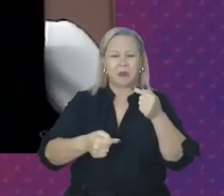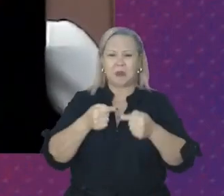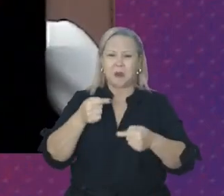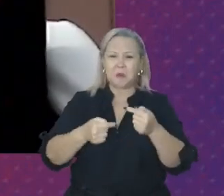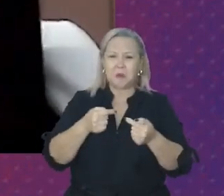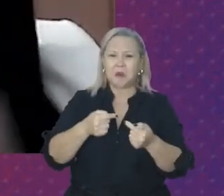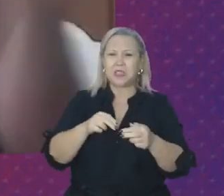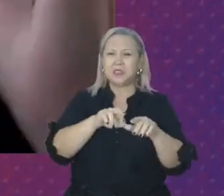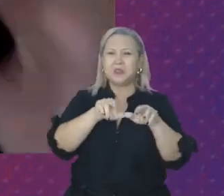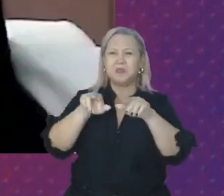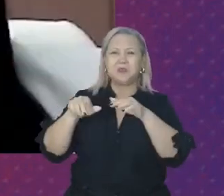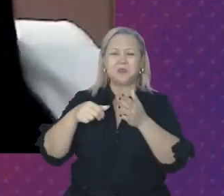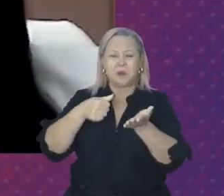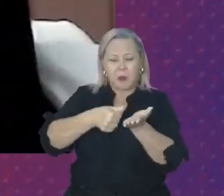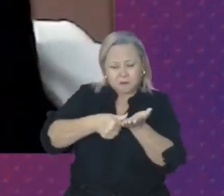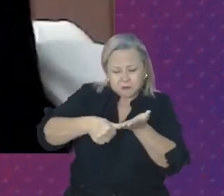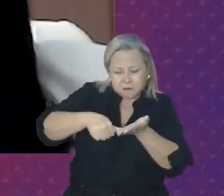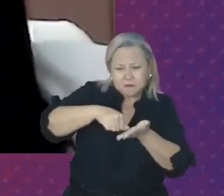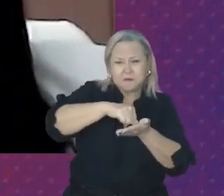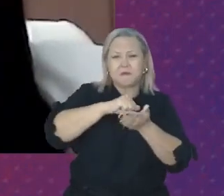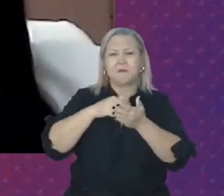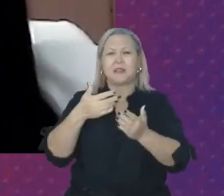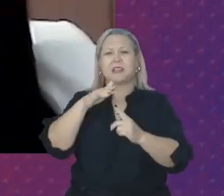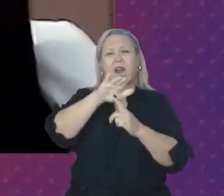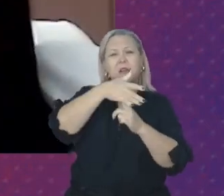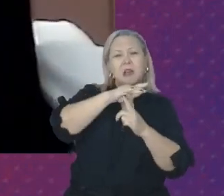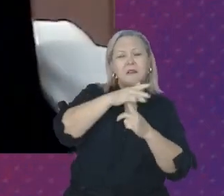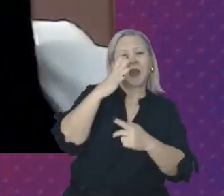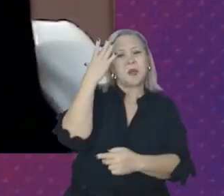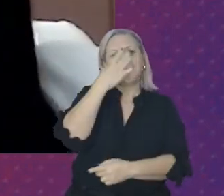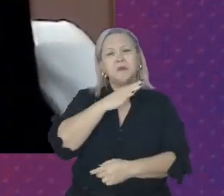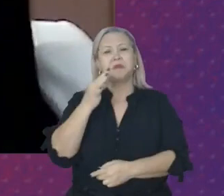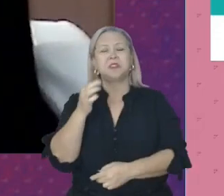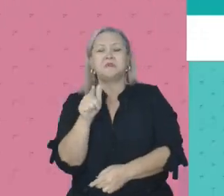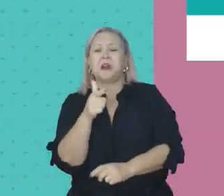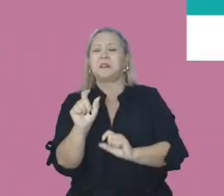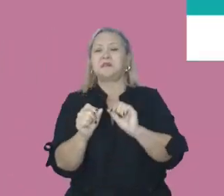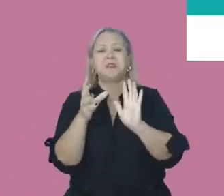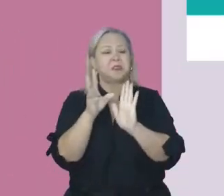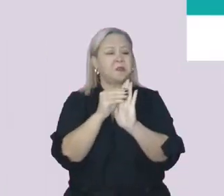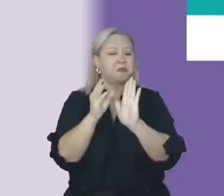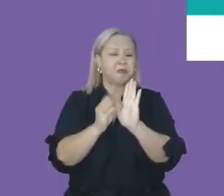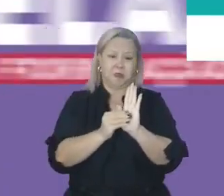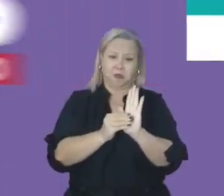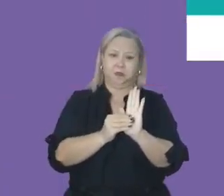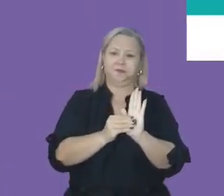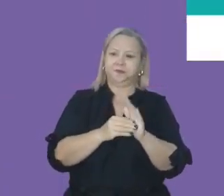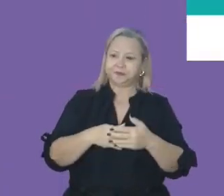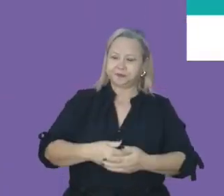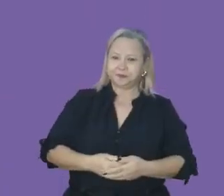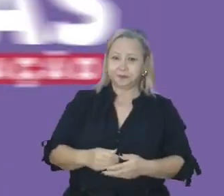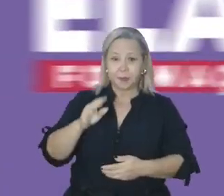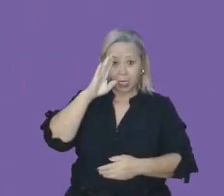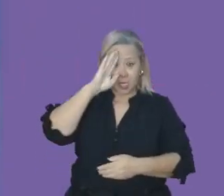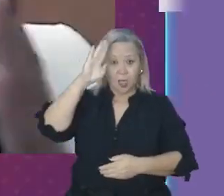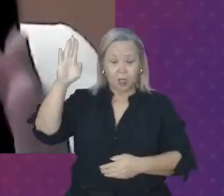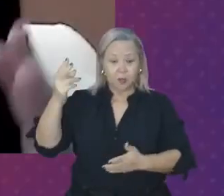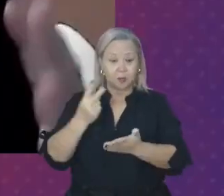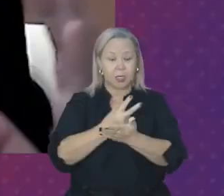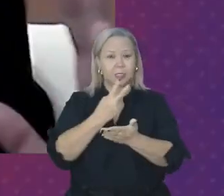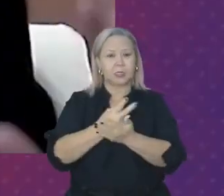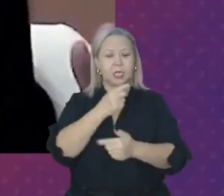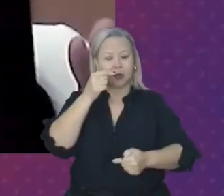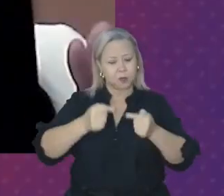pastel de feira, bonito, mas sem nenhum conteúdo. Entre os principais erros que